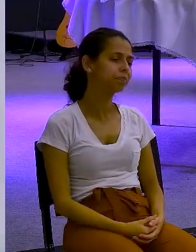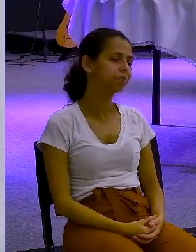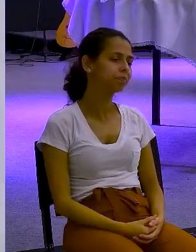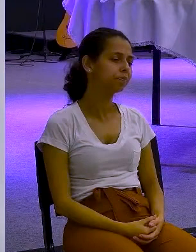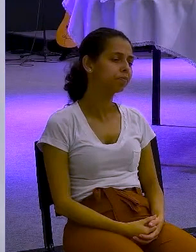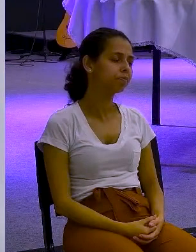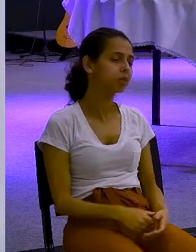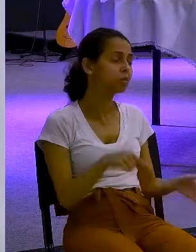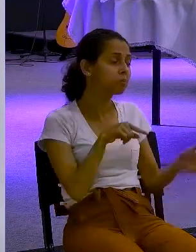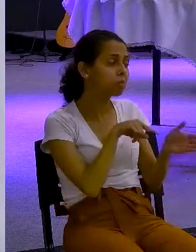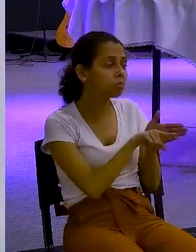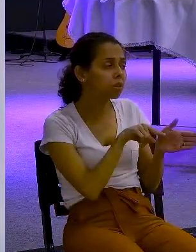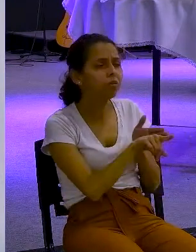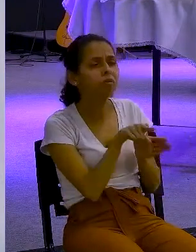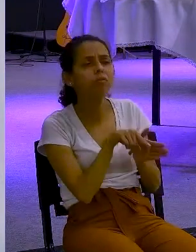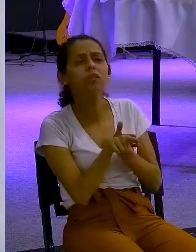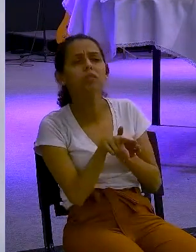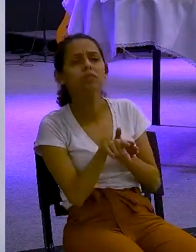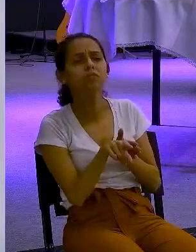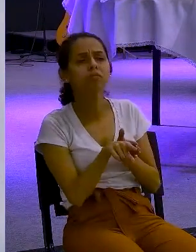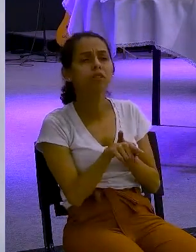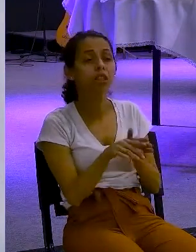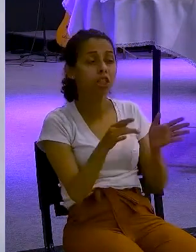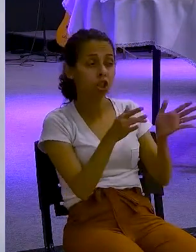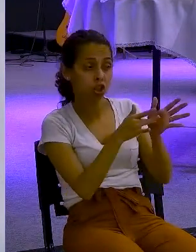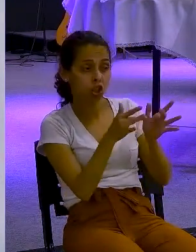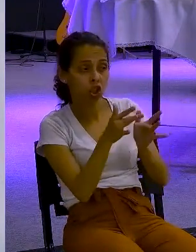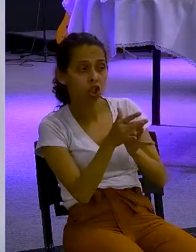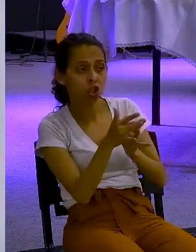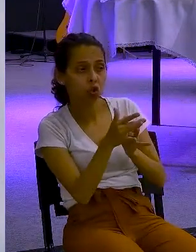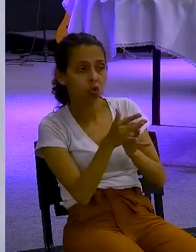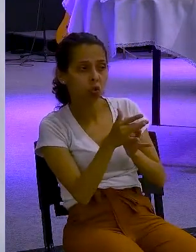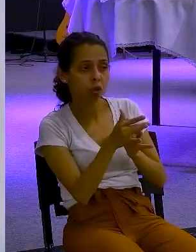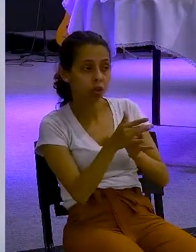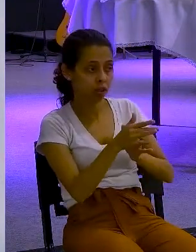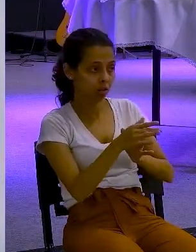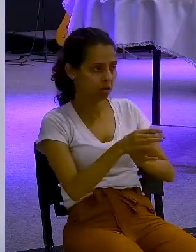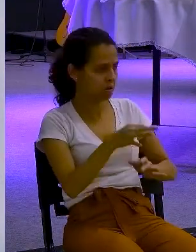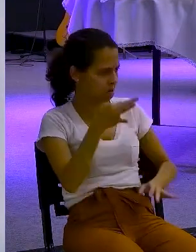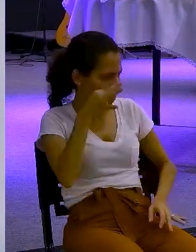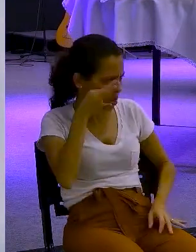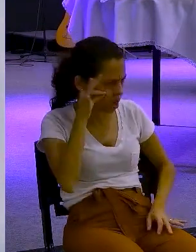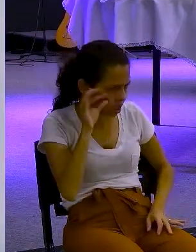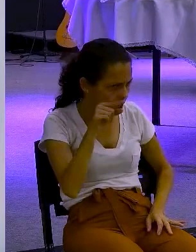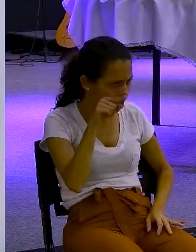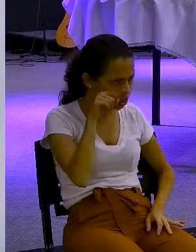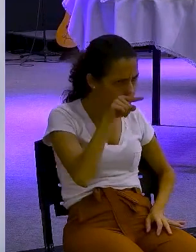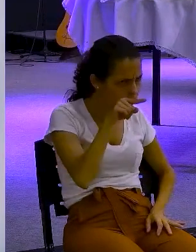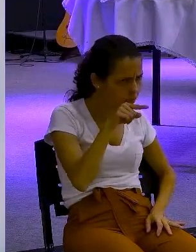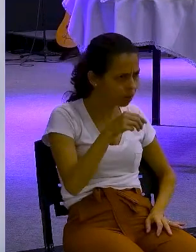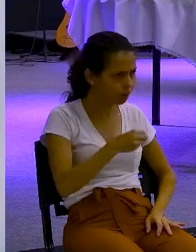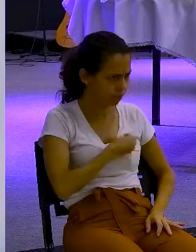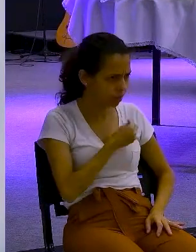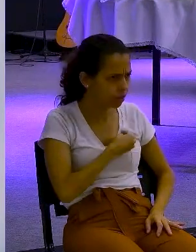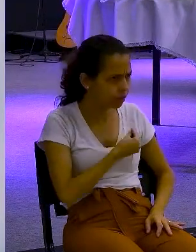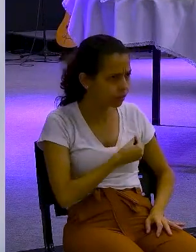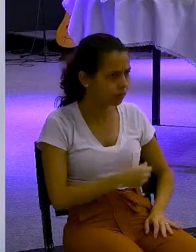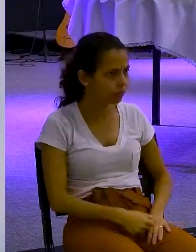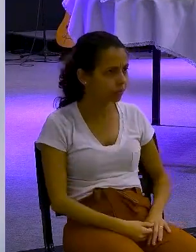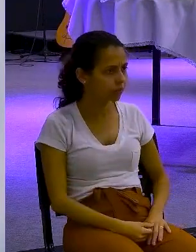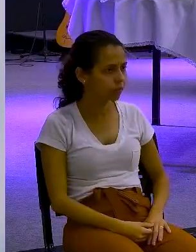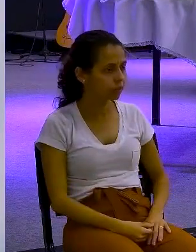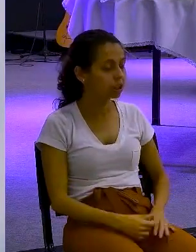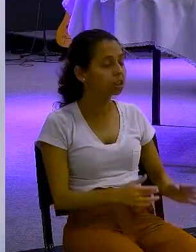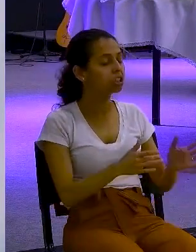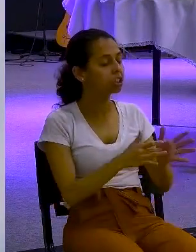E uma pergunta que você deve se fazer: Jesus já se fez presente em sua vida? Porque, irmãos, quando Jesus está presente em